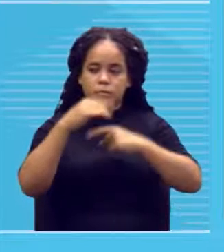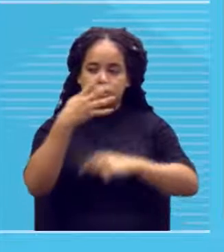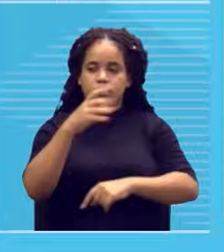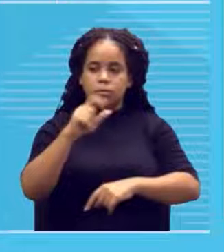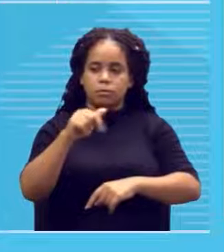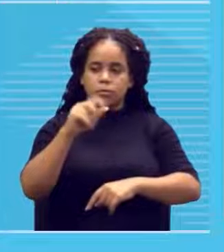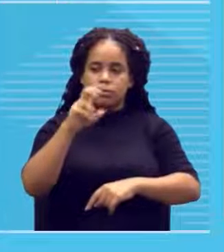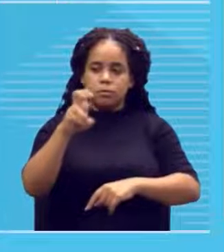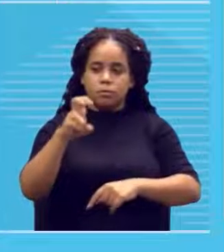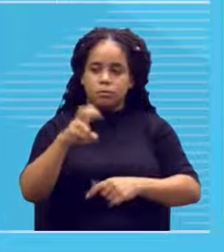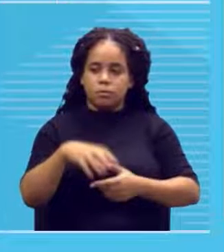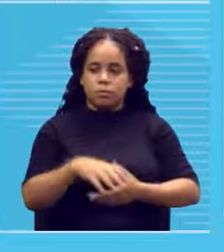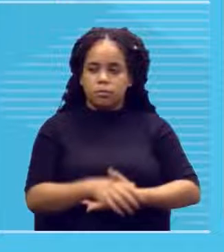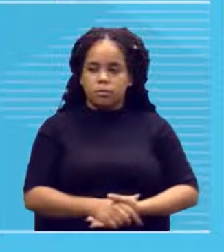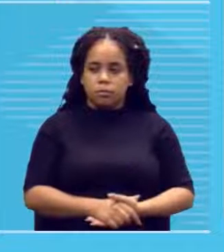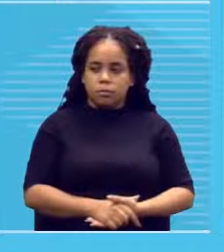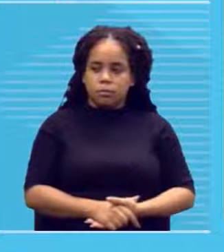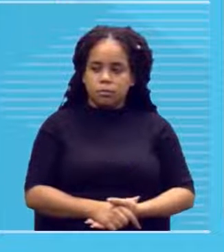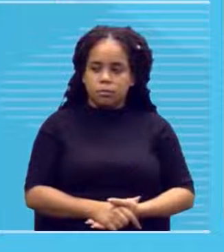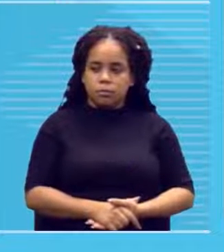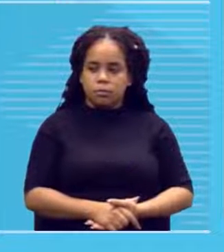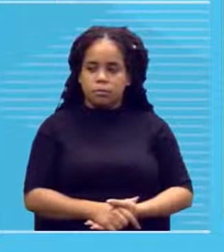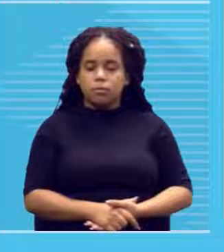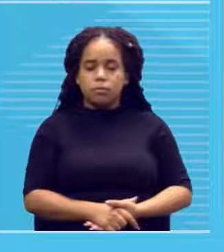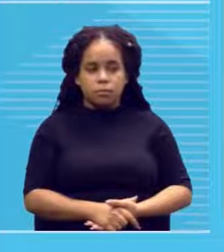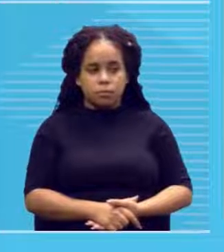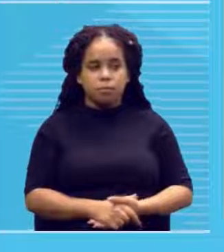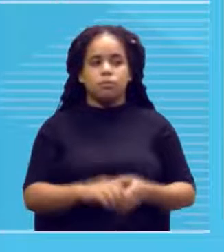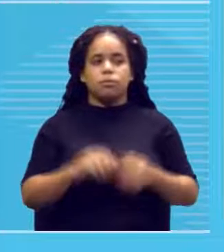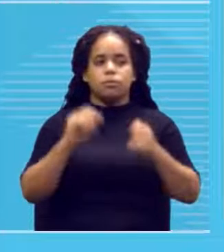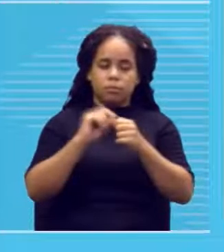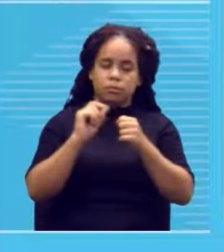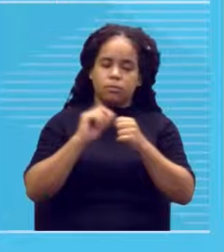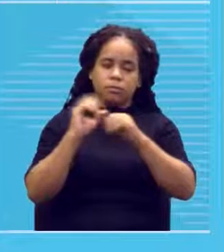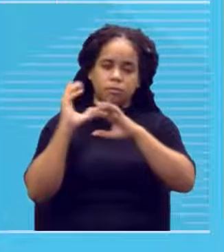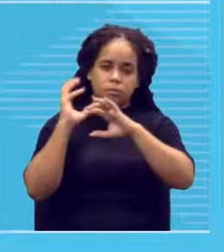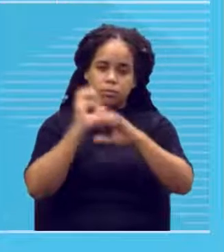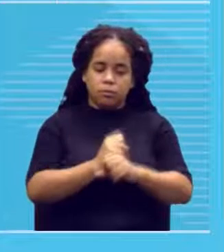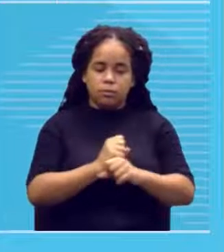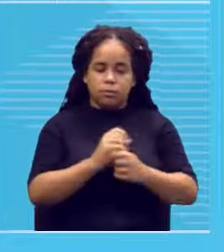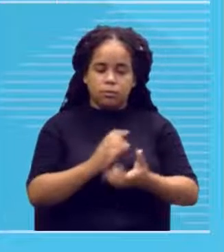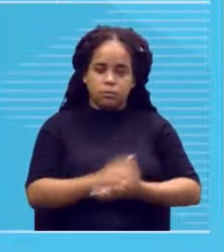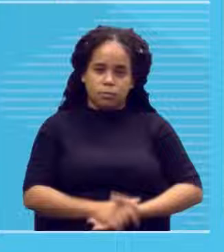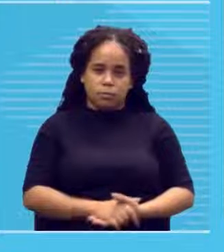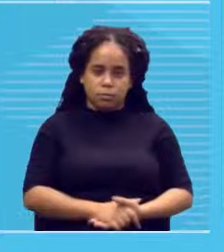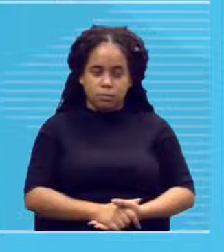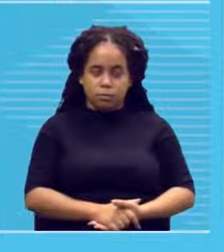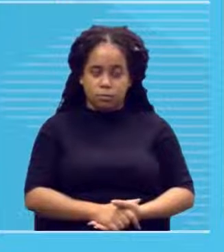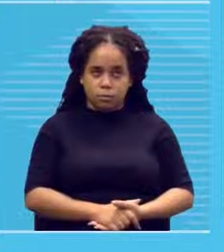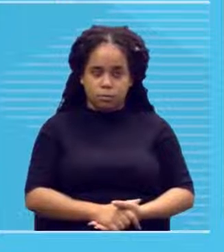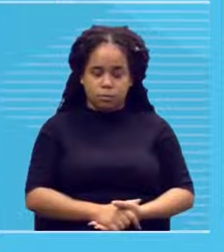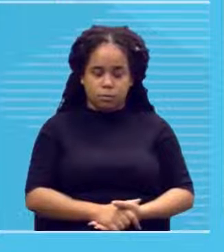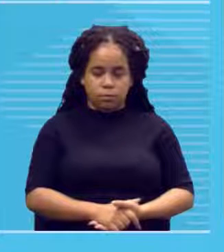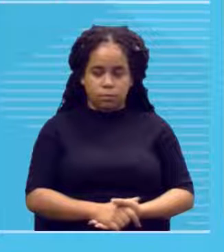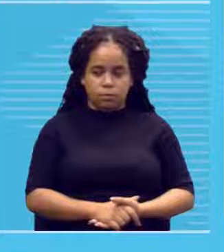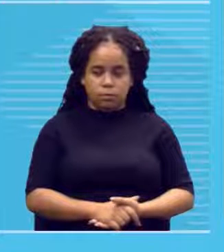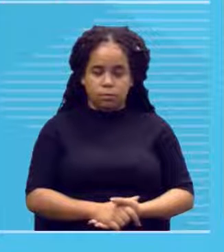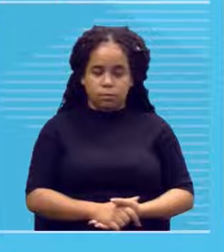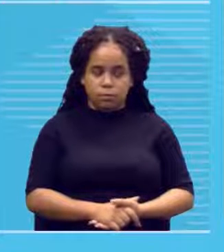4,5 né então você vai fazer o produto você vai fazer o produto jovens